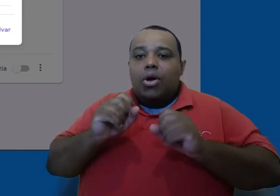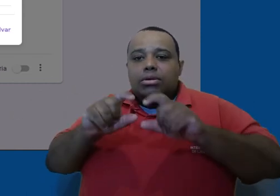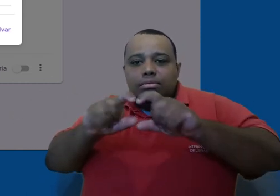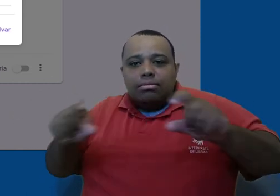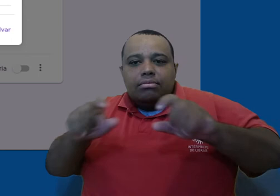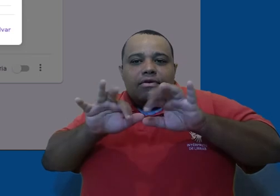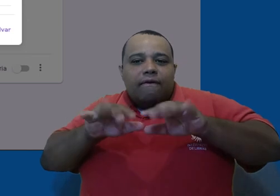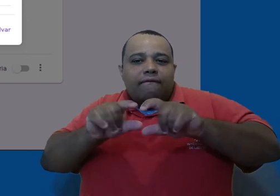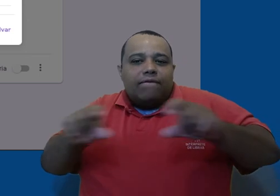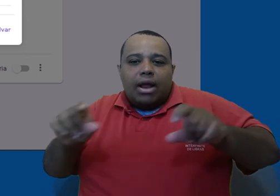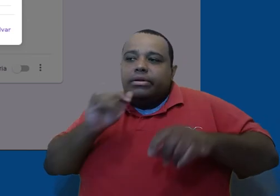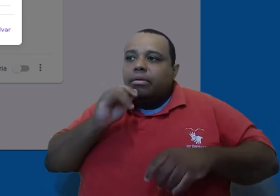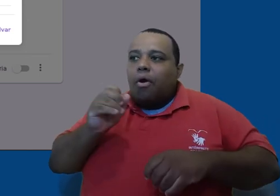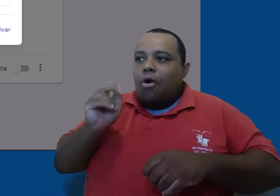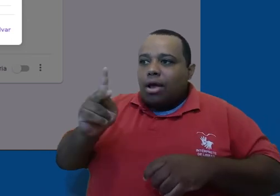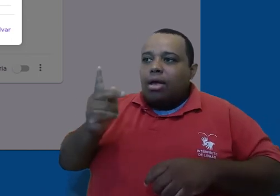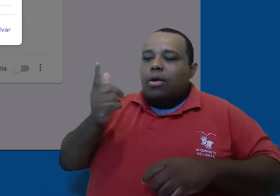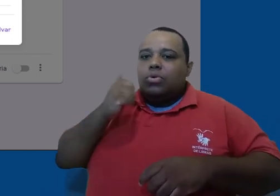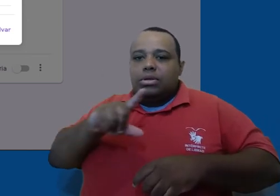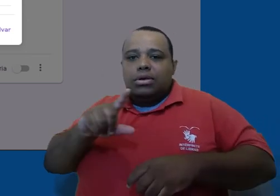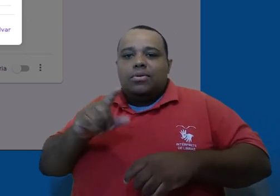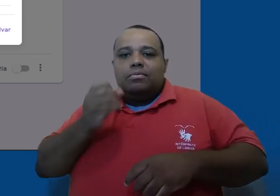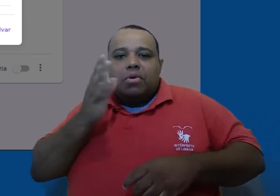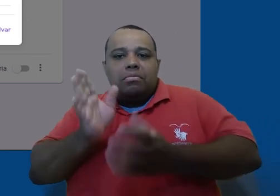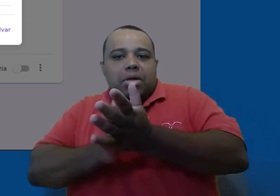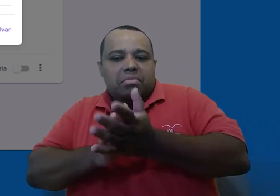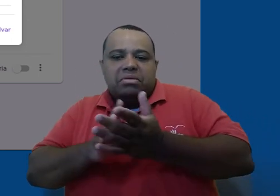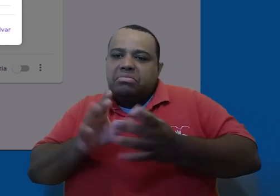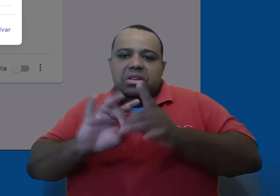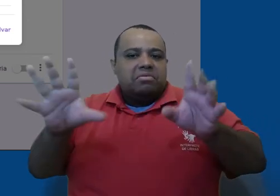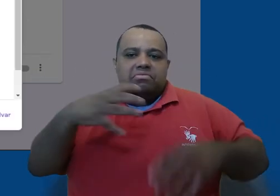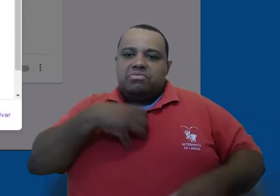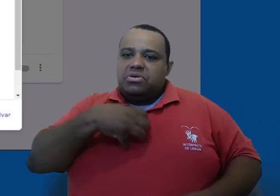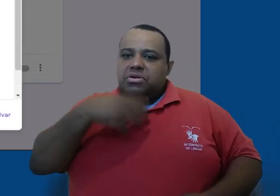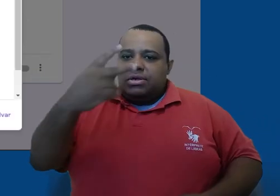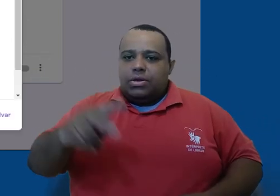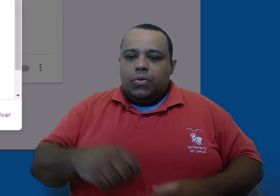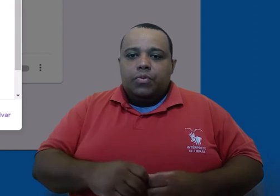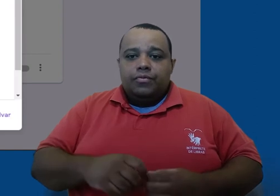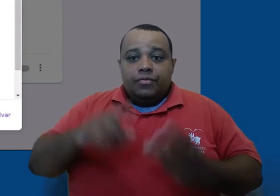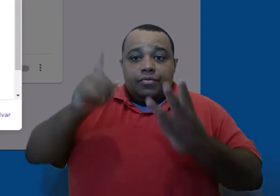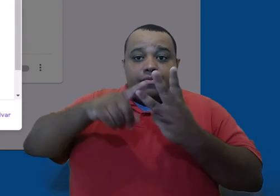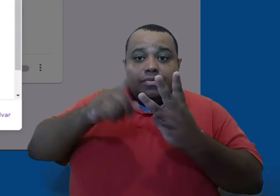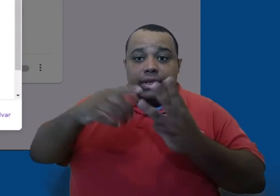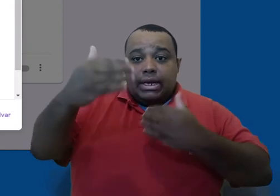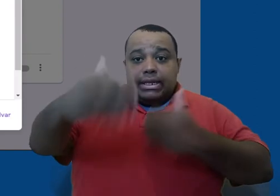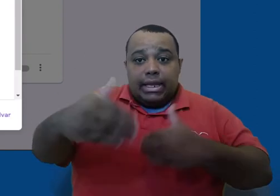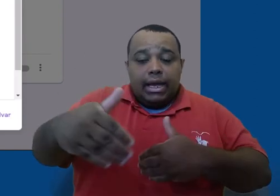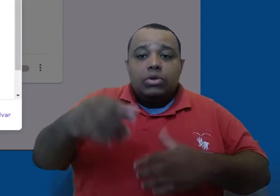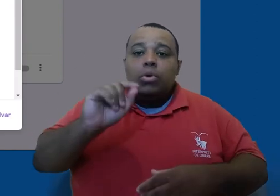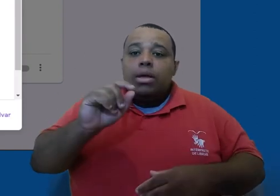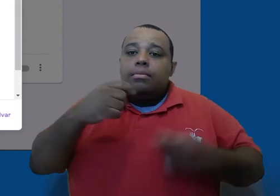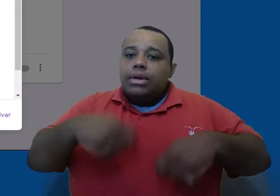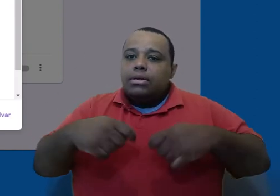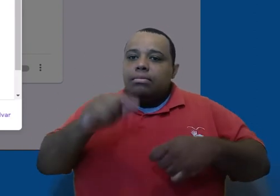que já vem sua resposta foi registrada já na terceira e última aba A de testes temos as seguintes como ativar ou desativar